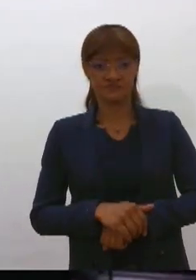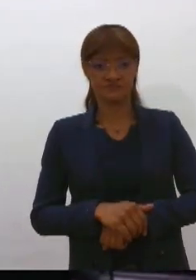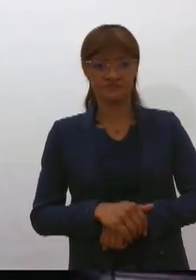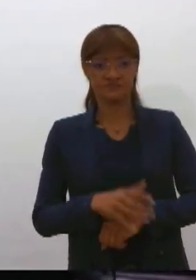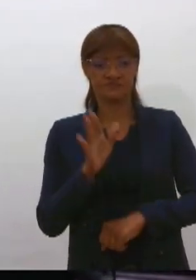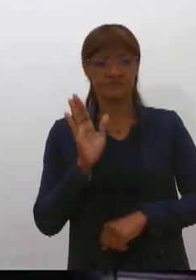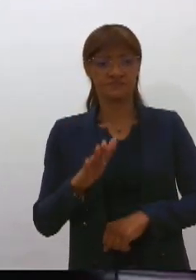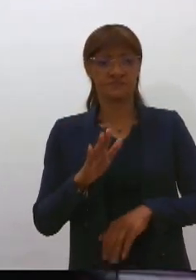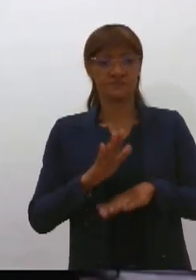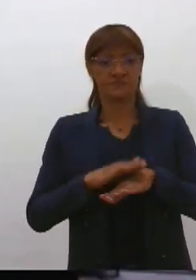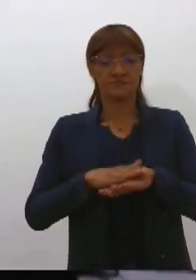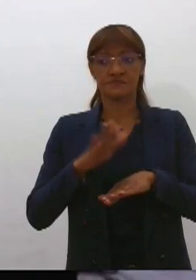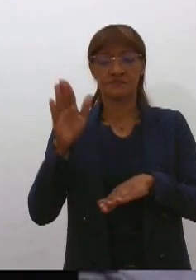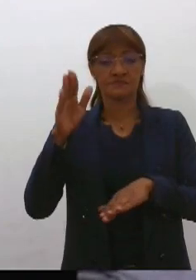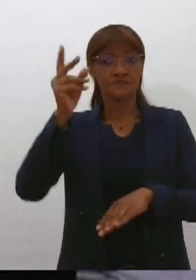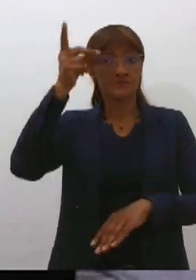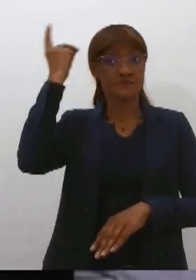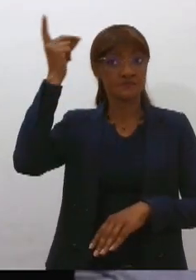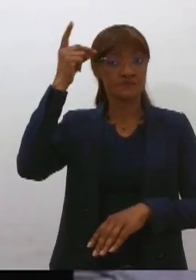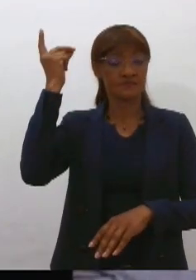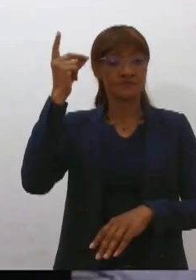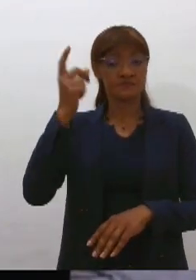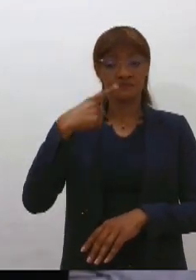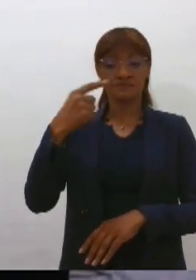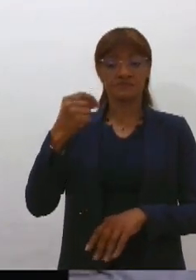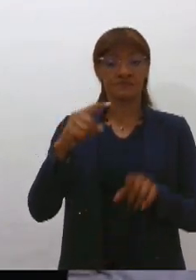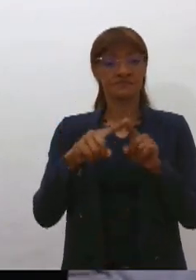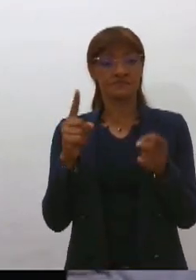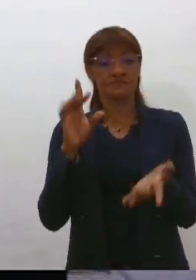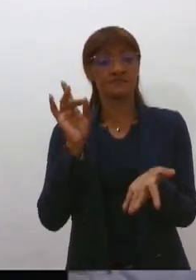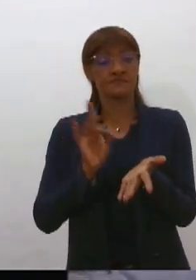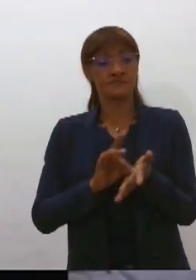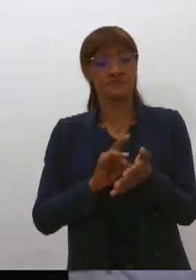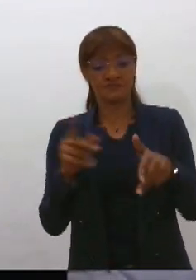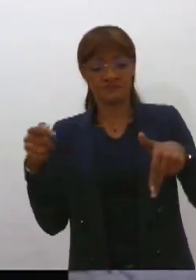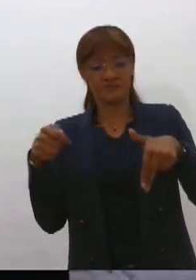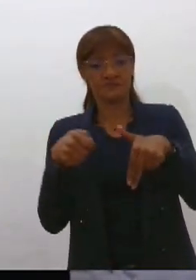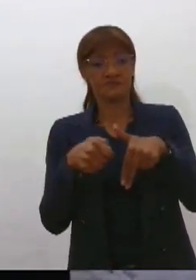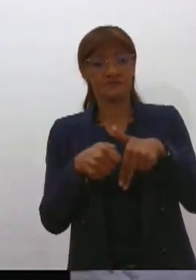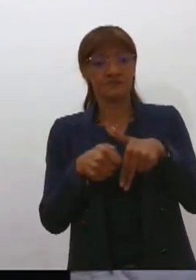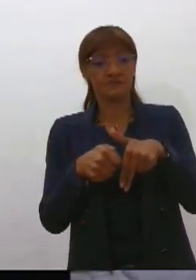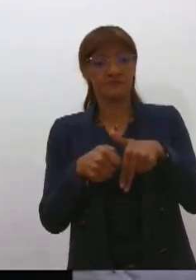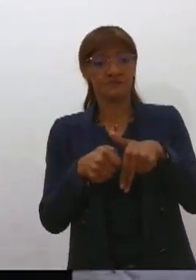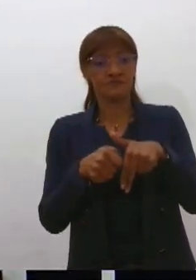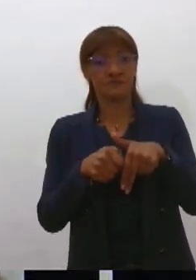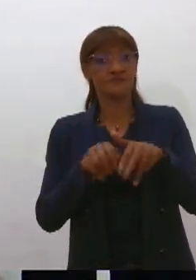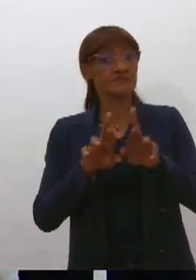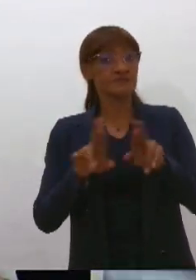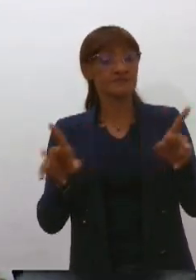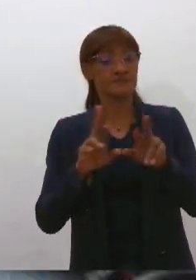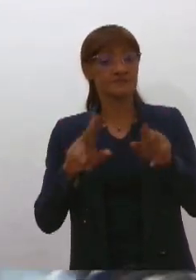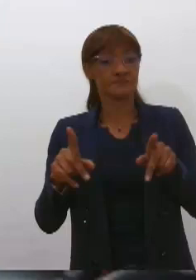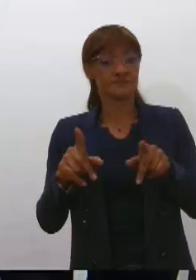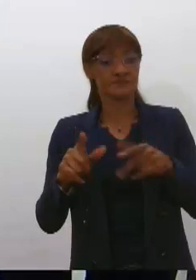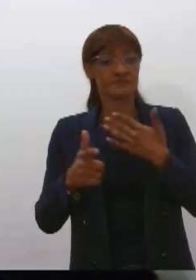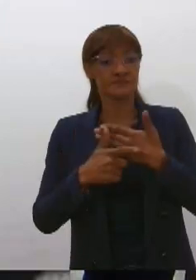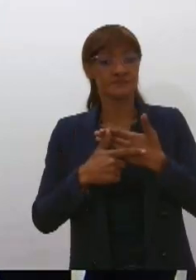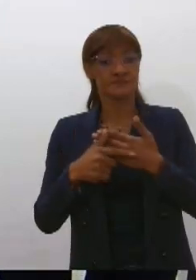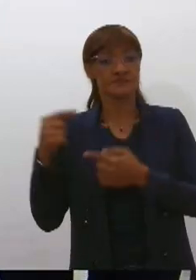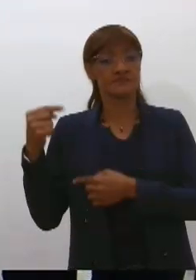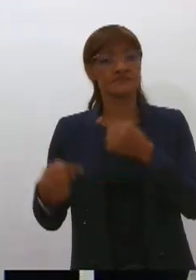Deda, quando na verdade o cargo de desembargador é um cargo político, não tem nada a ver com o executivo. Juristas